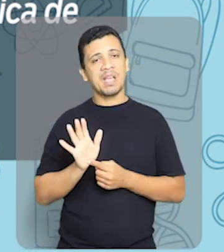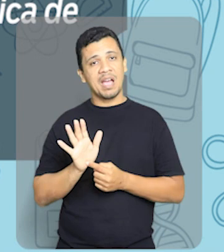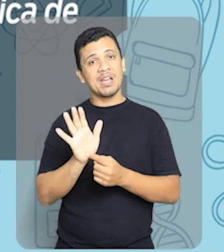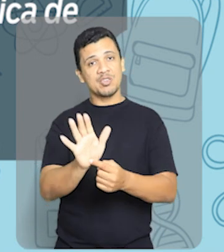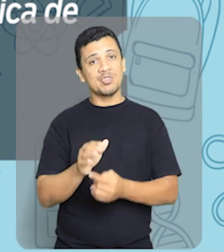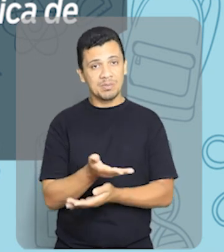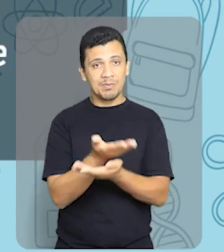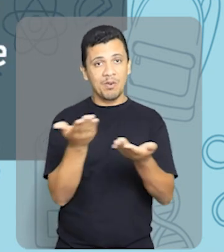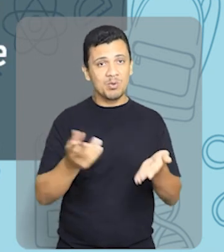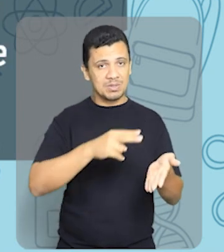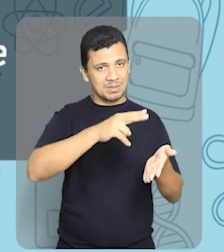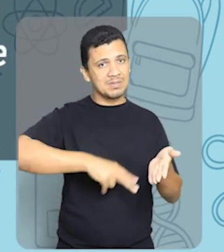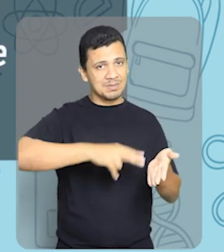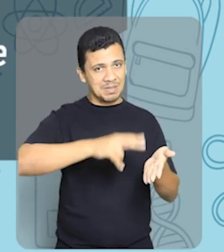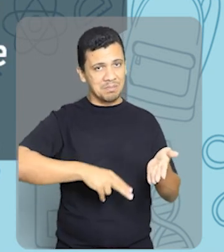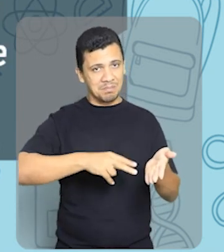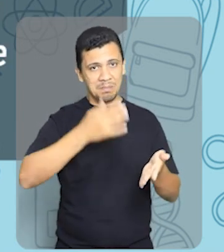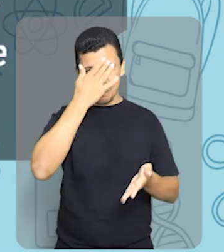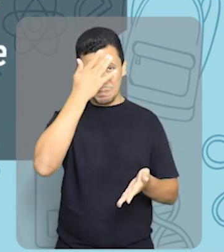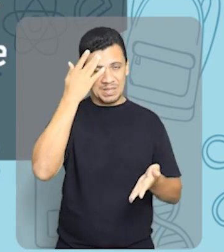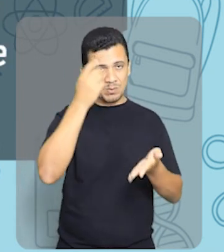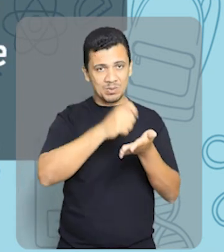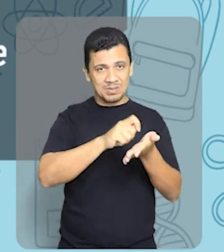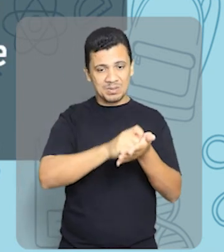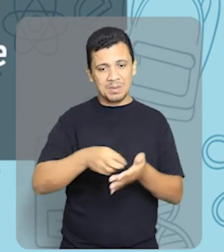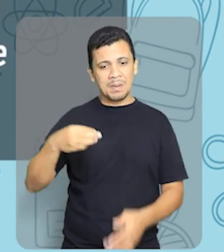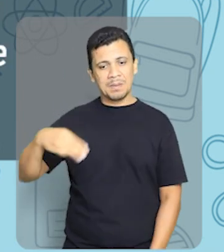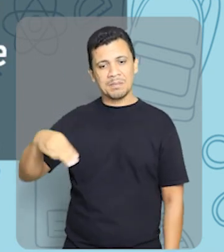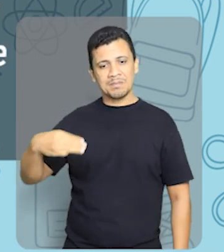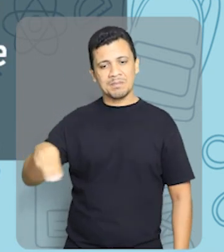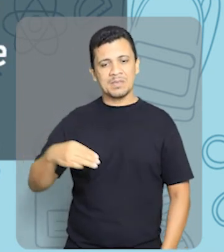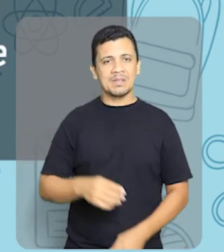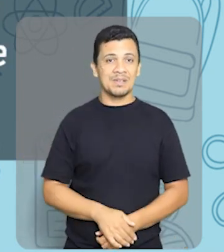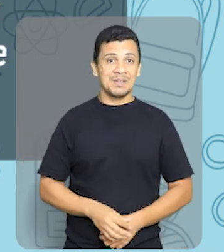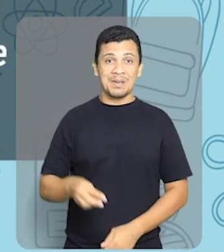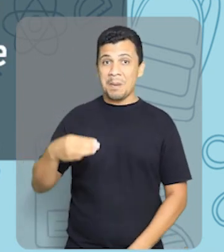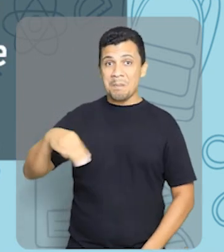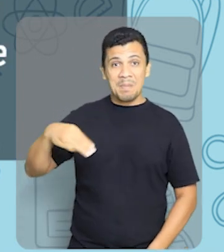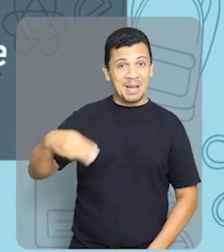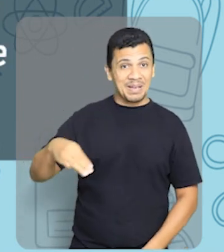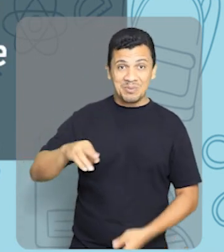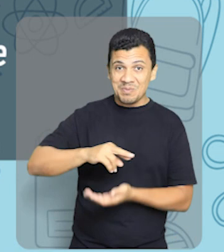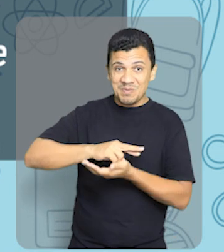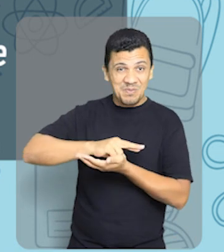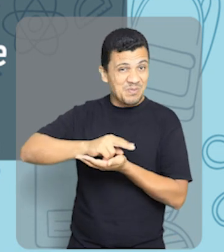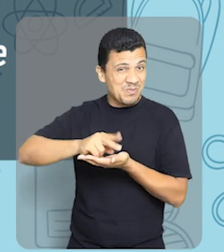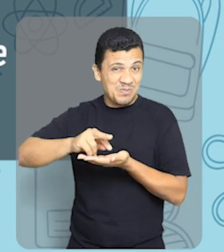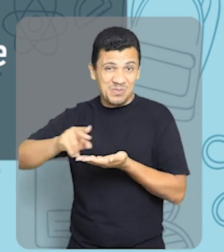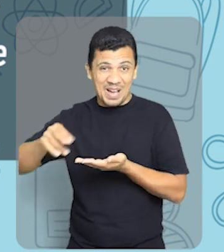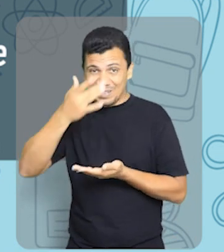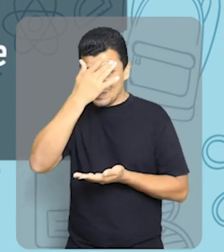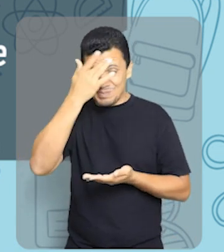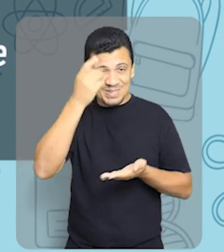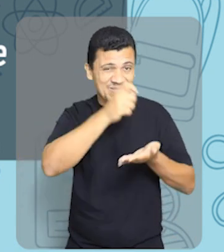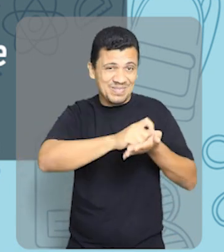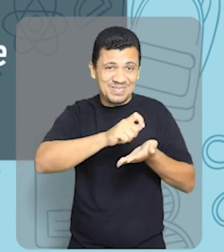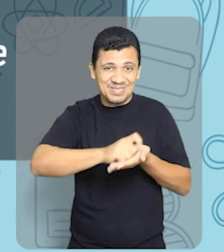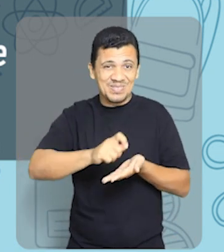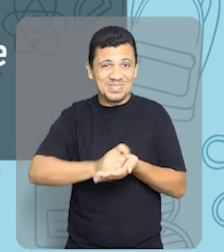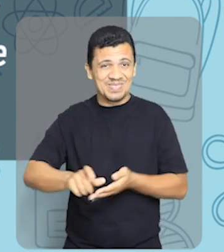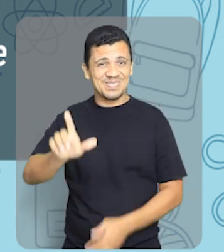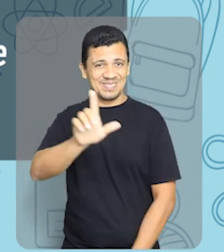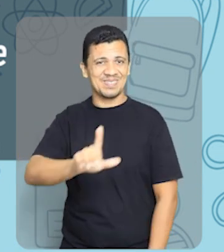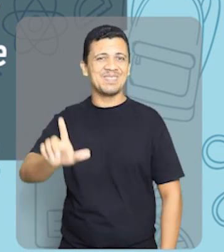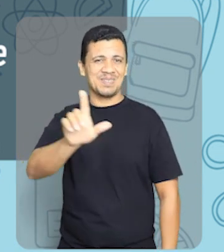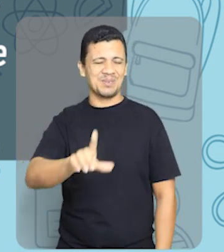autores maranhenses. O Maranhão é um celeiro de autores, né? É um celeiro da literatura, então nós